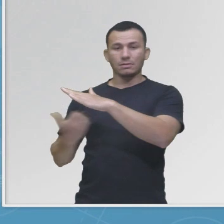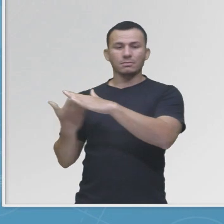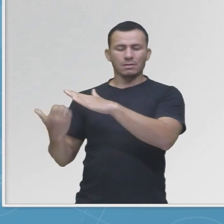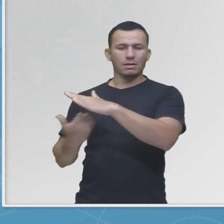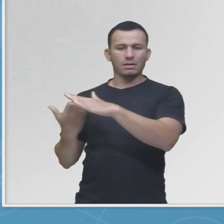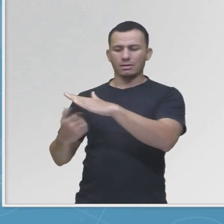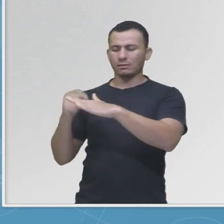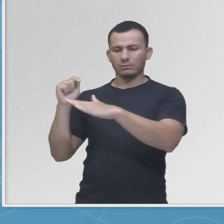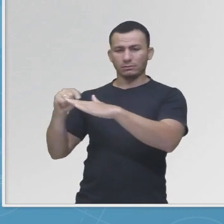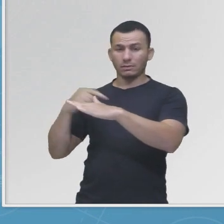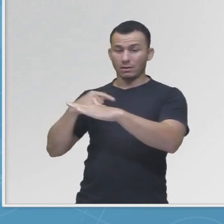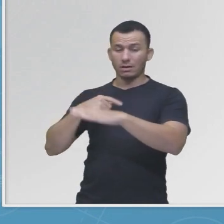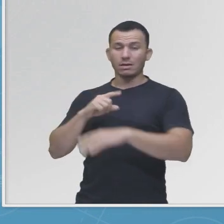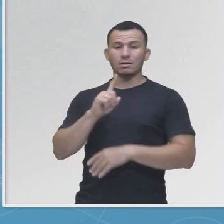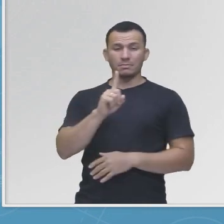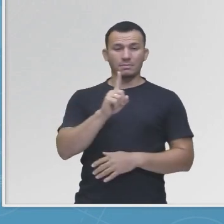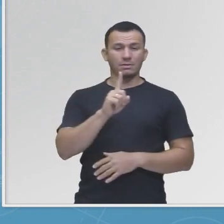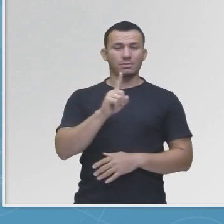tem